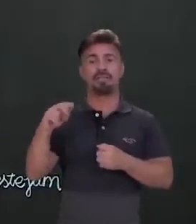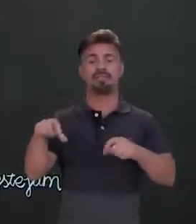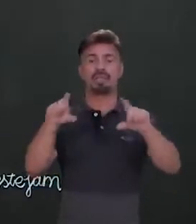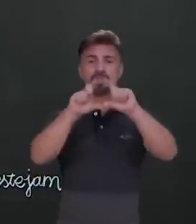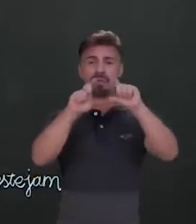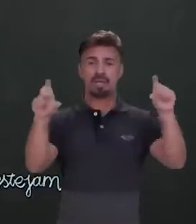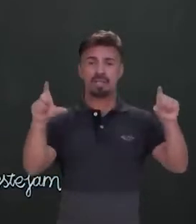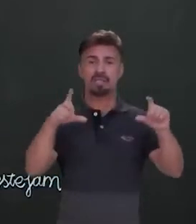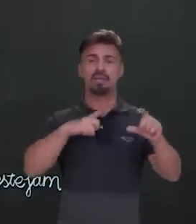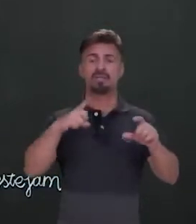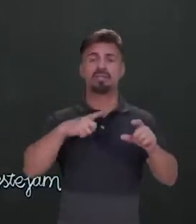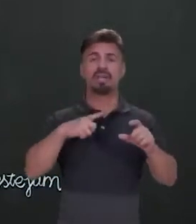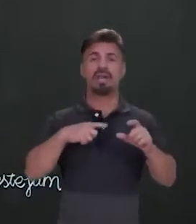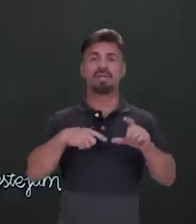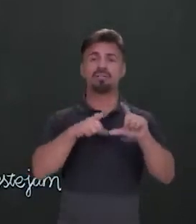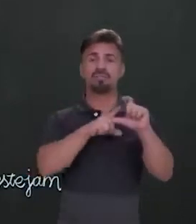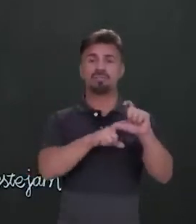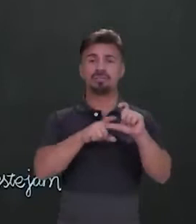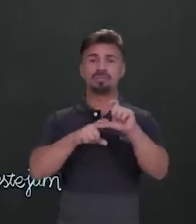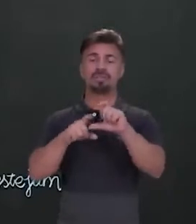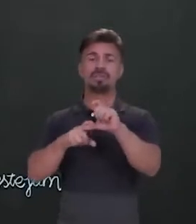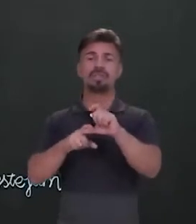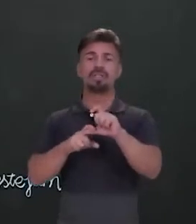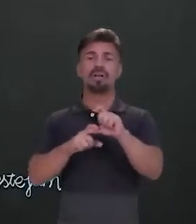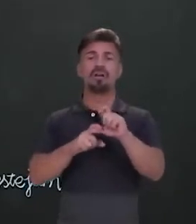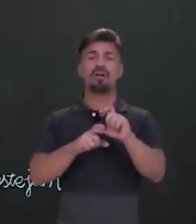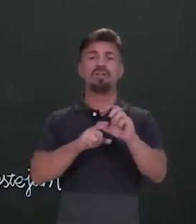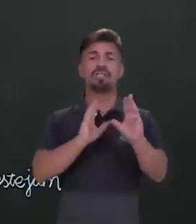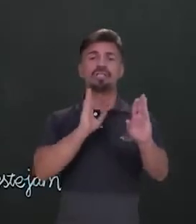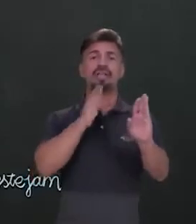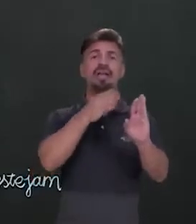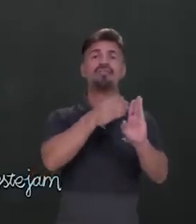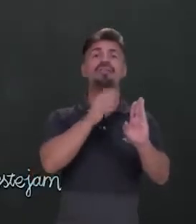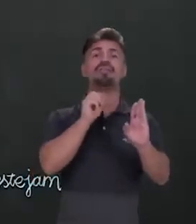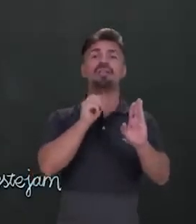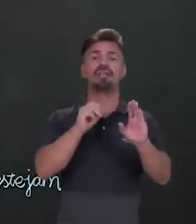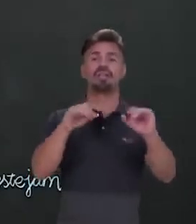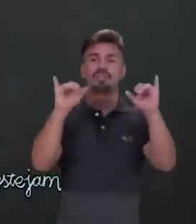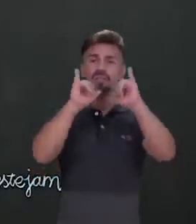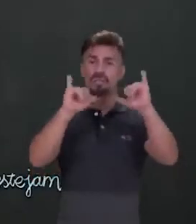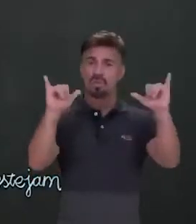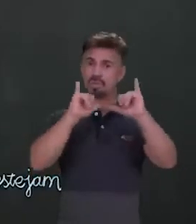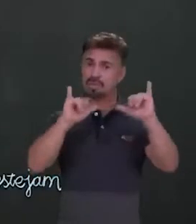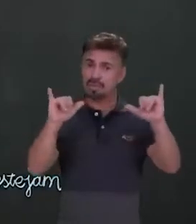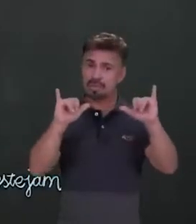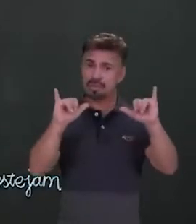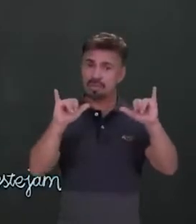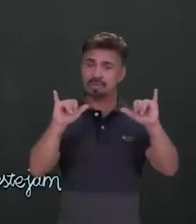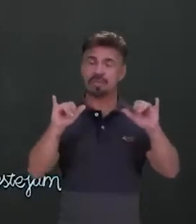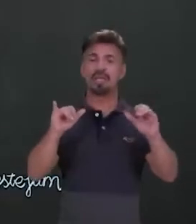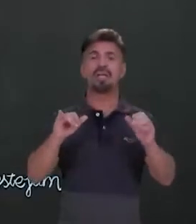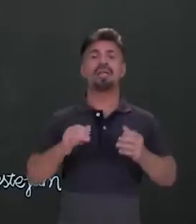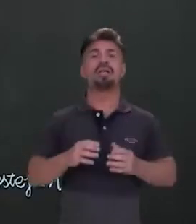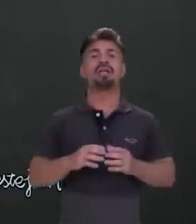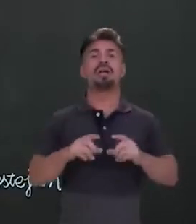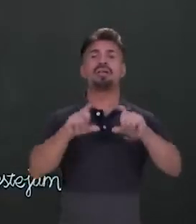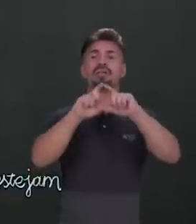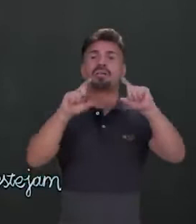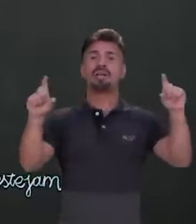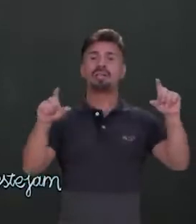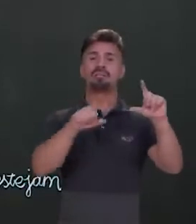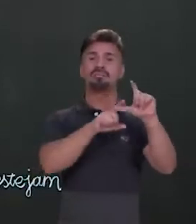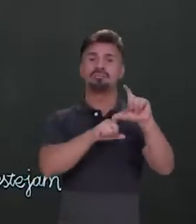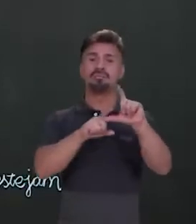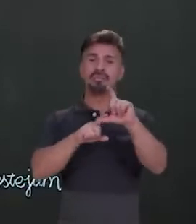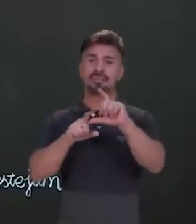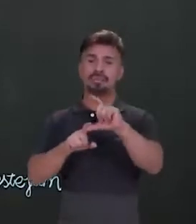tem valor de subordinação se referindo a notícias. Então, nesse caso, a gente chama essa oração de oração